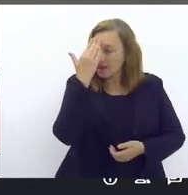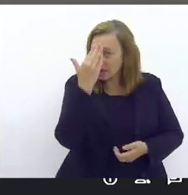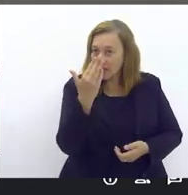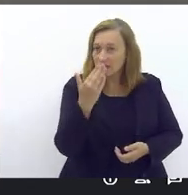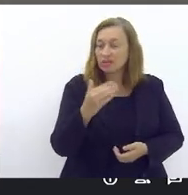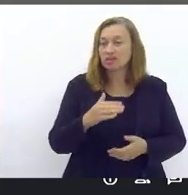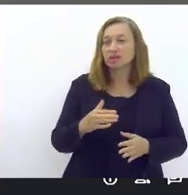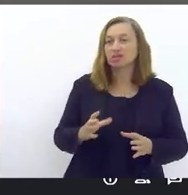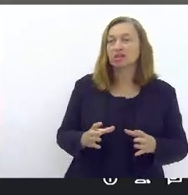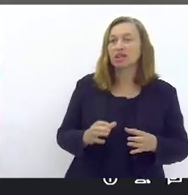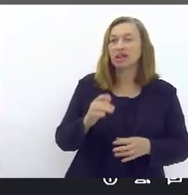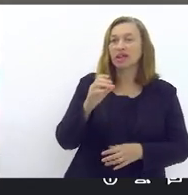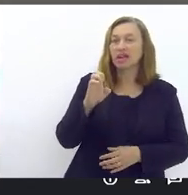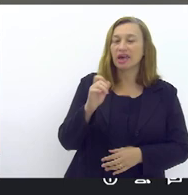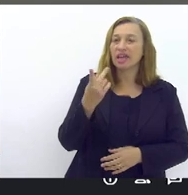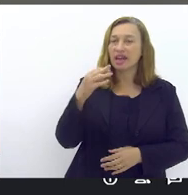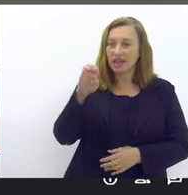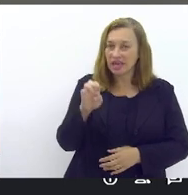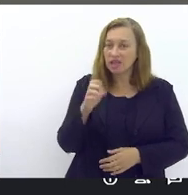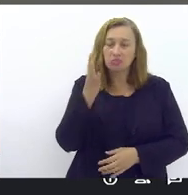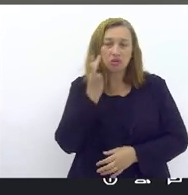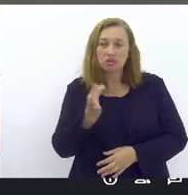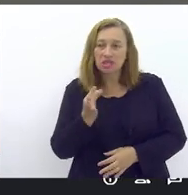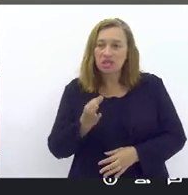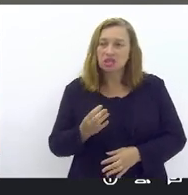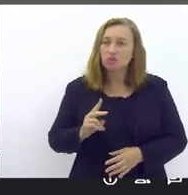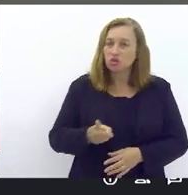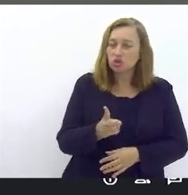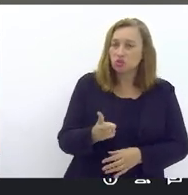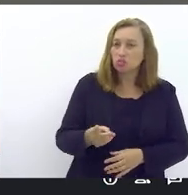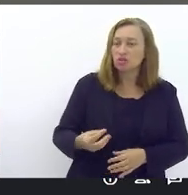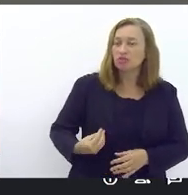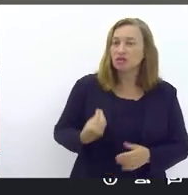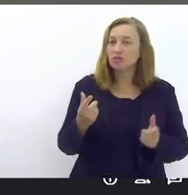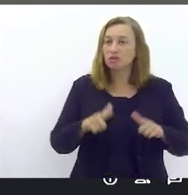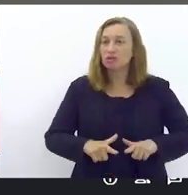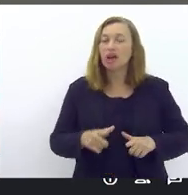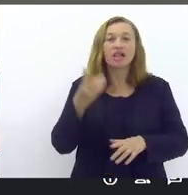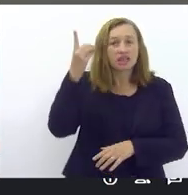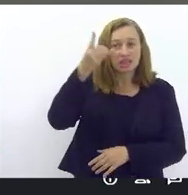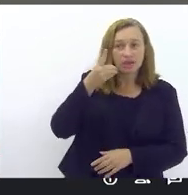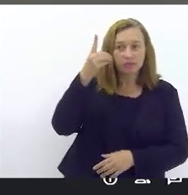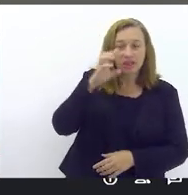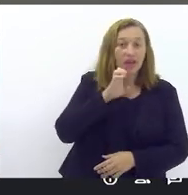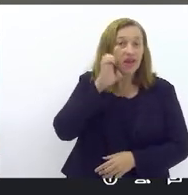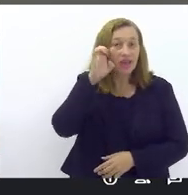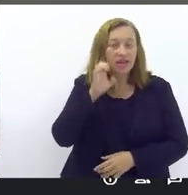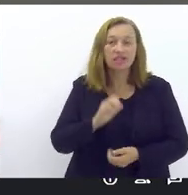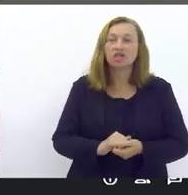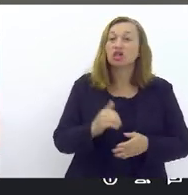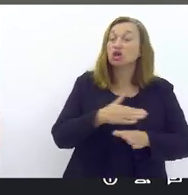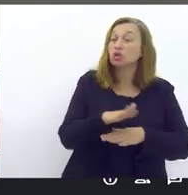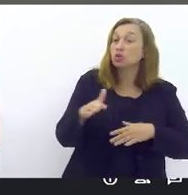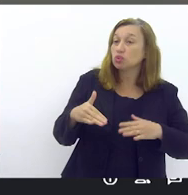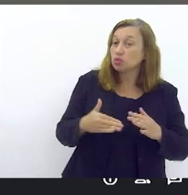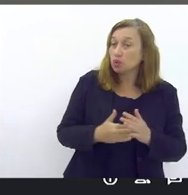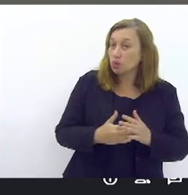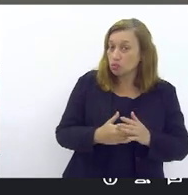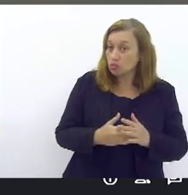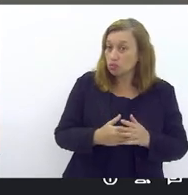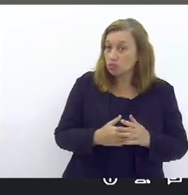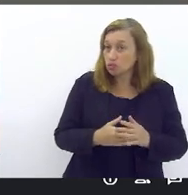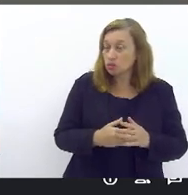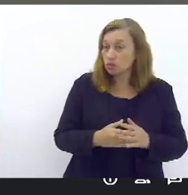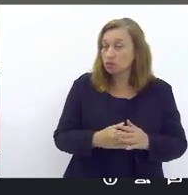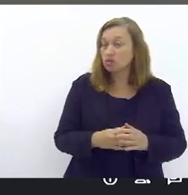o Heleno, não sei se ele ainda está aí ou se já saiu, a nossa deputada Élica e todos e todas que estão